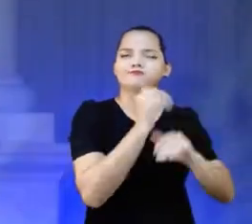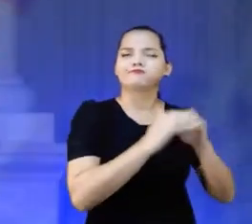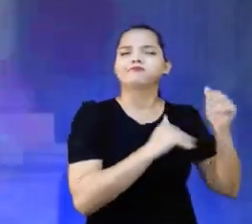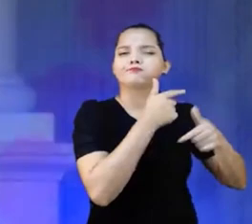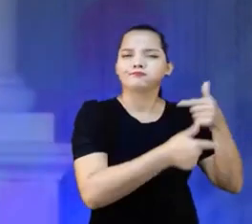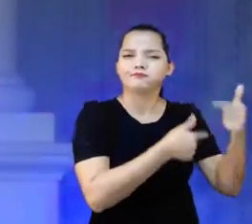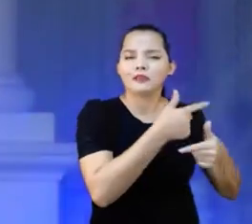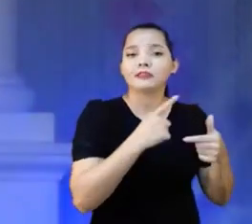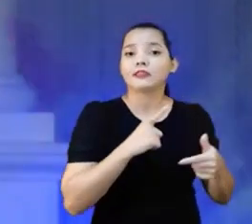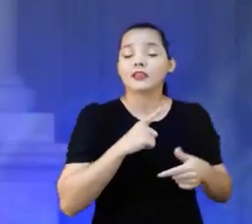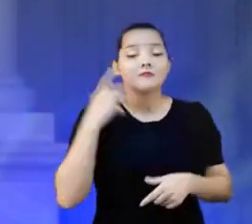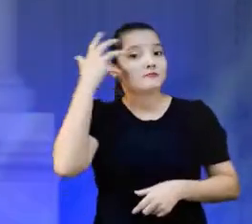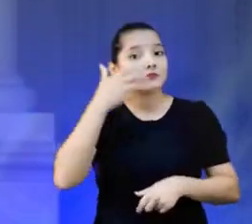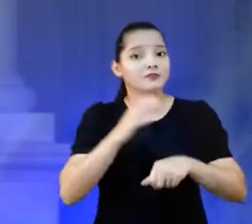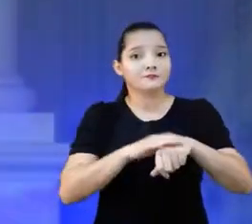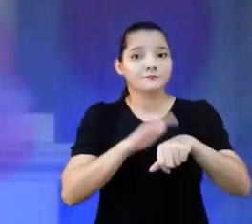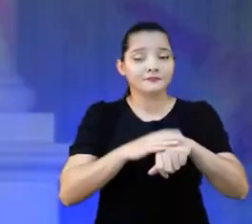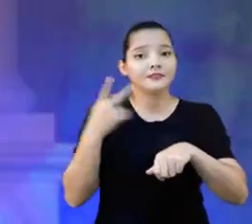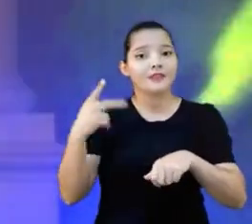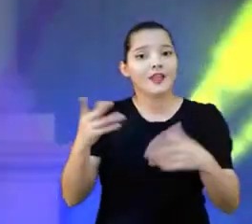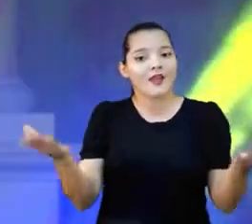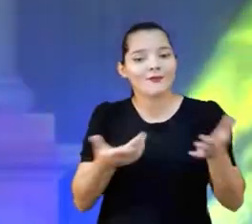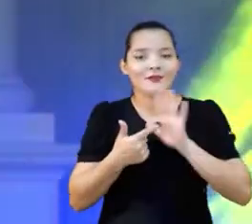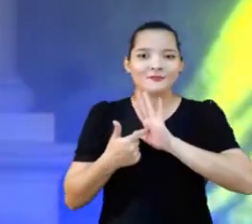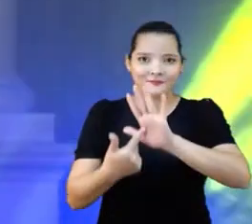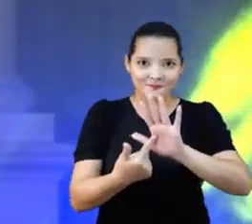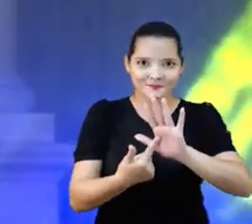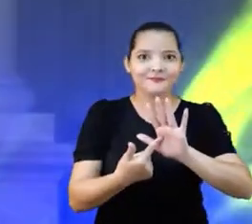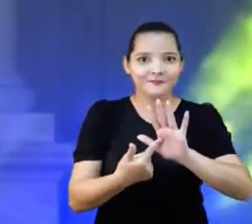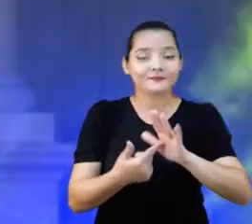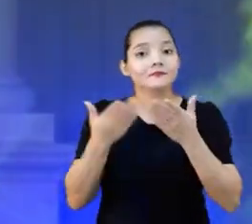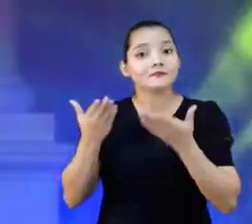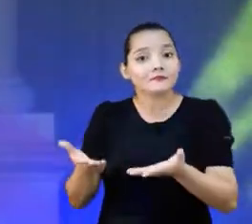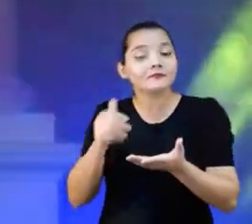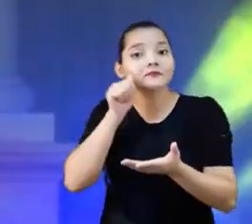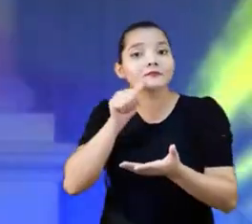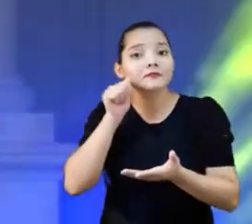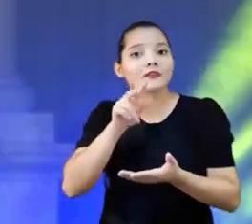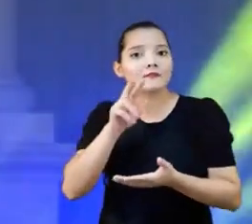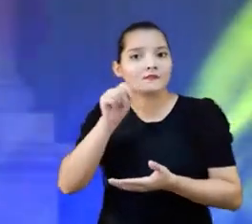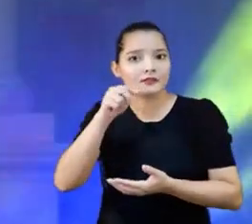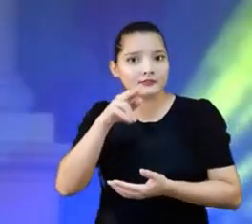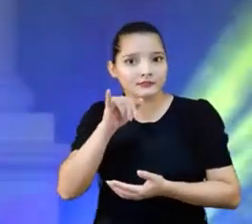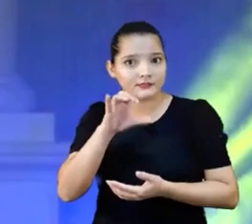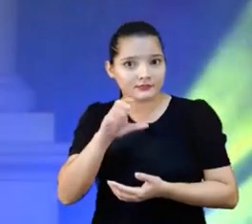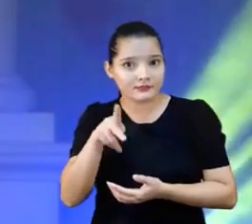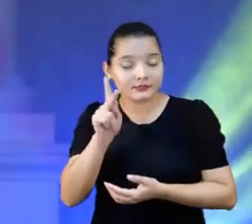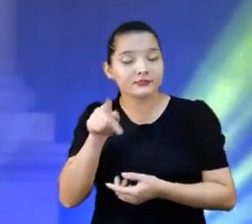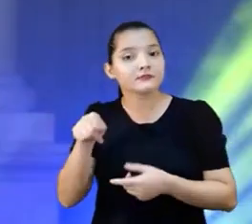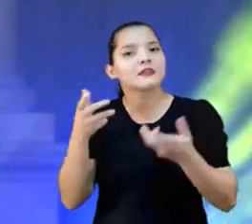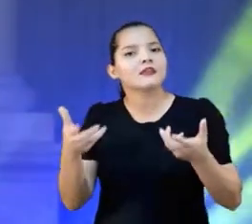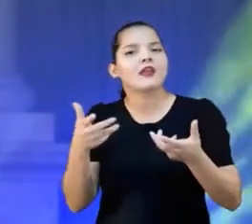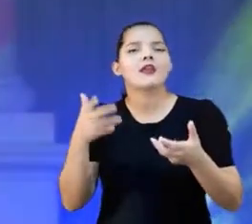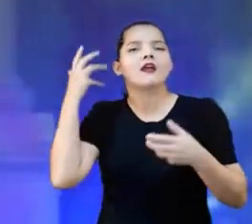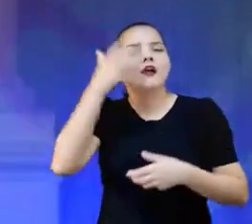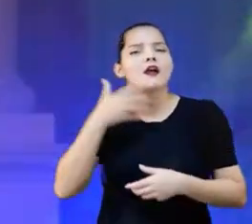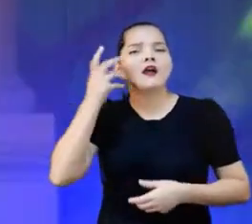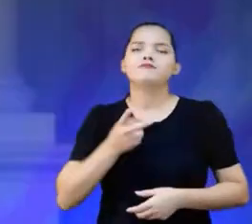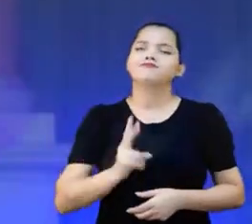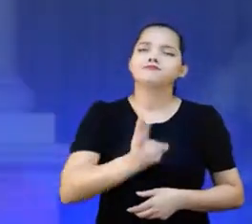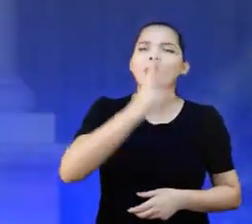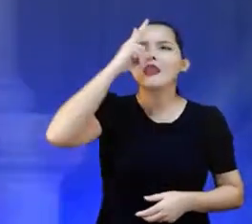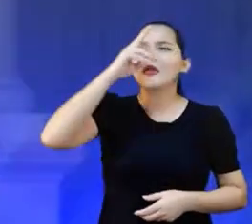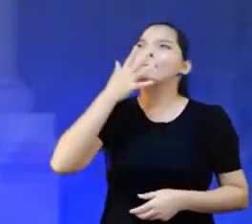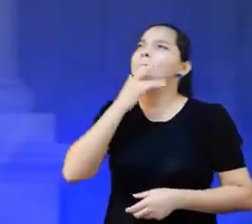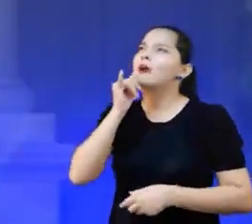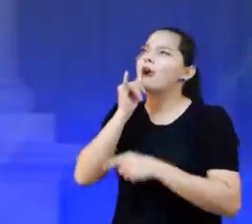se incluem canções inéditas de Belchior. Vanique quer seguir cantando, mantendo viva a memória do